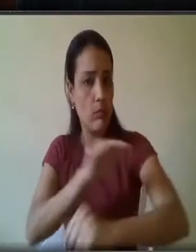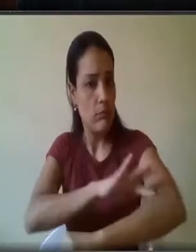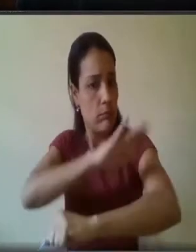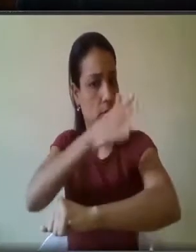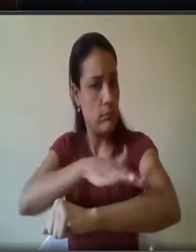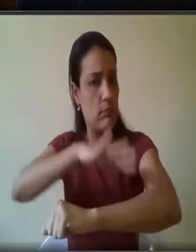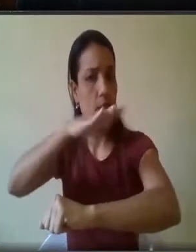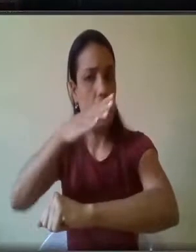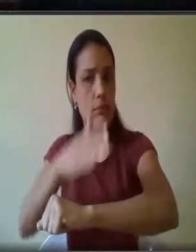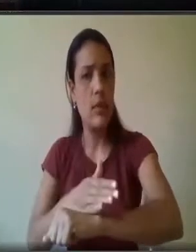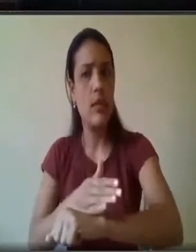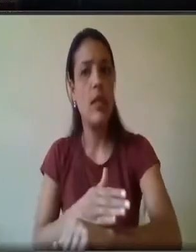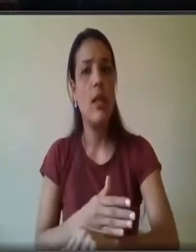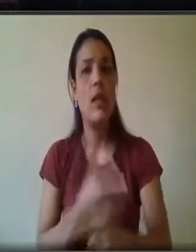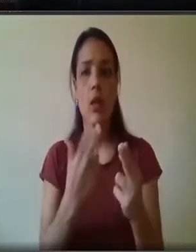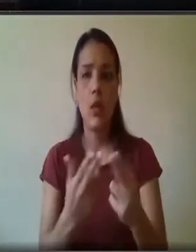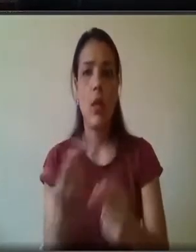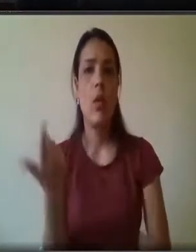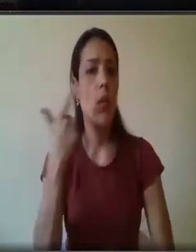visualizar.